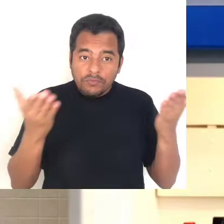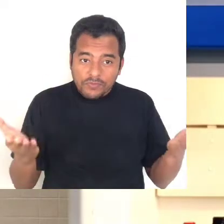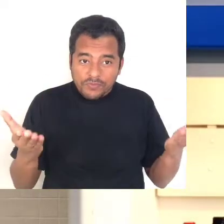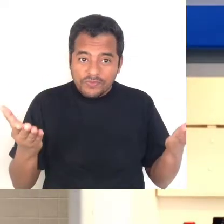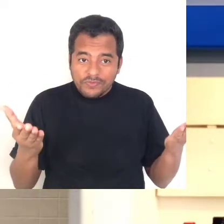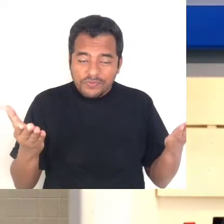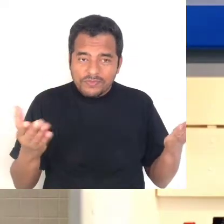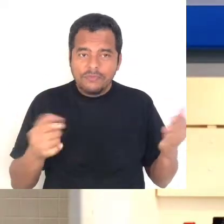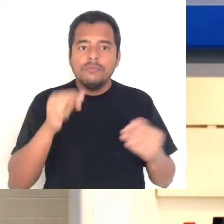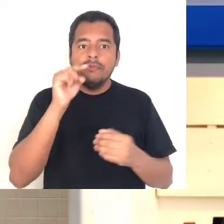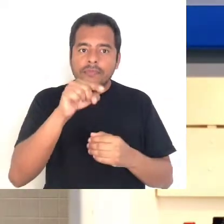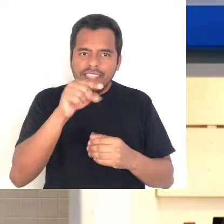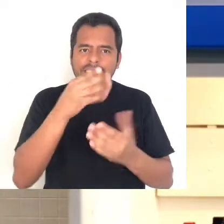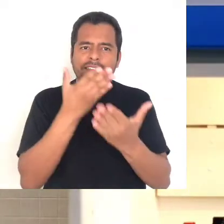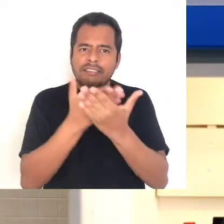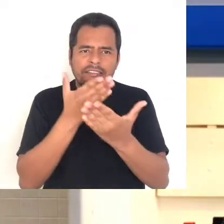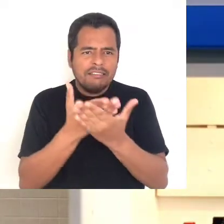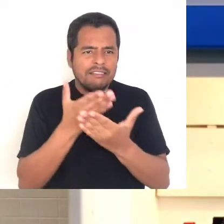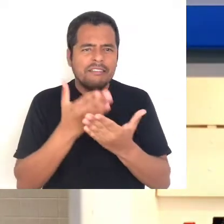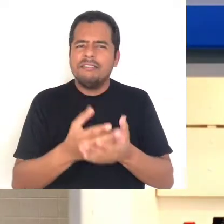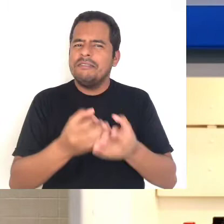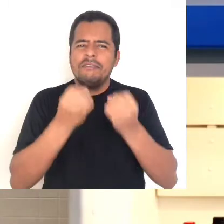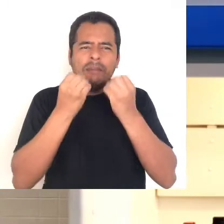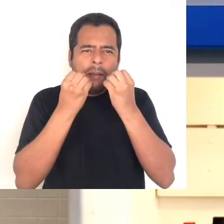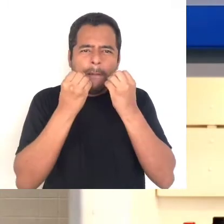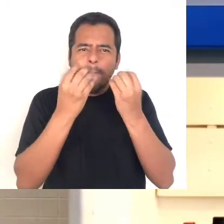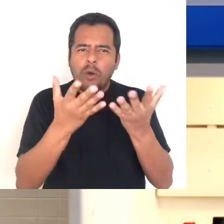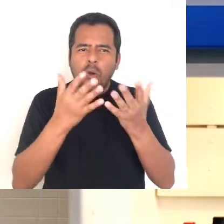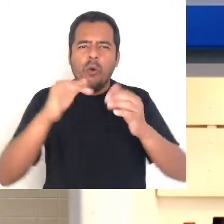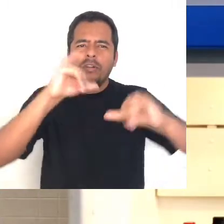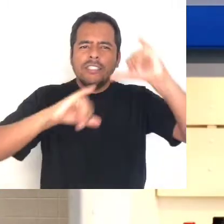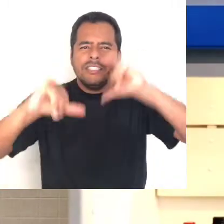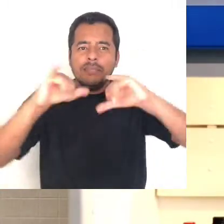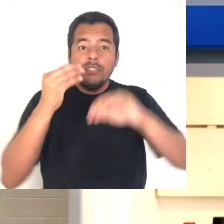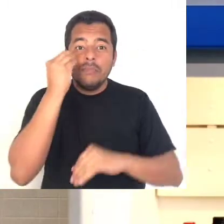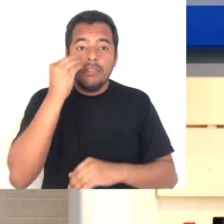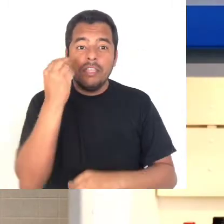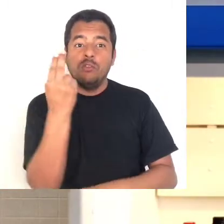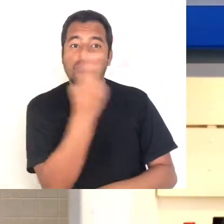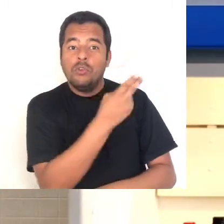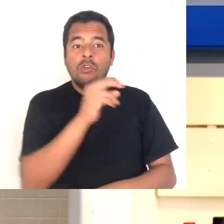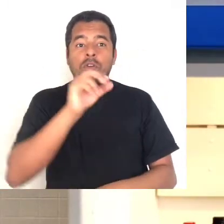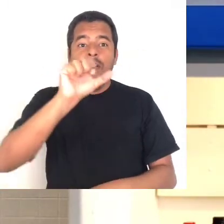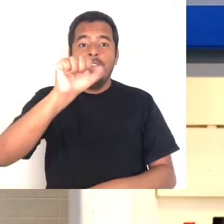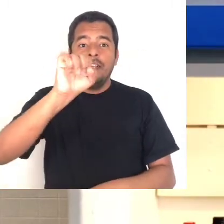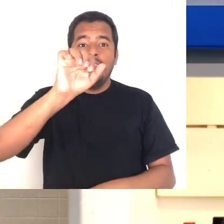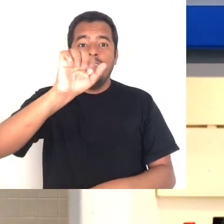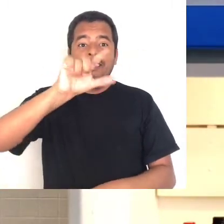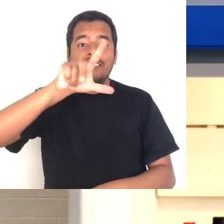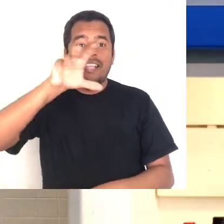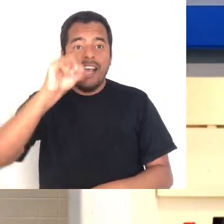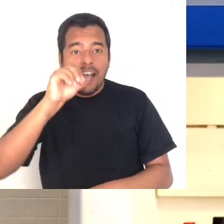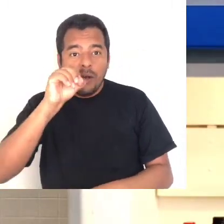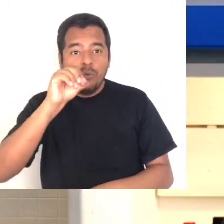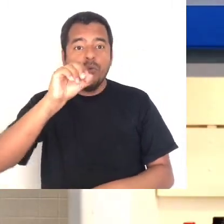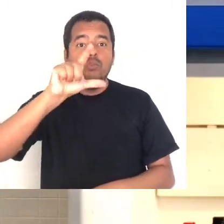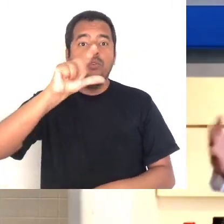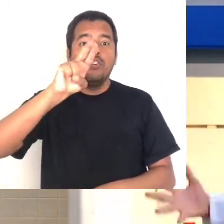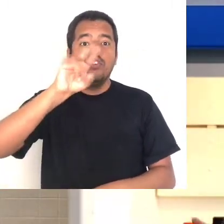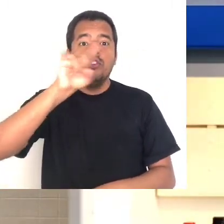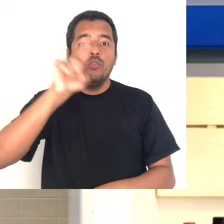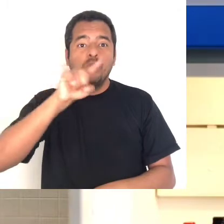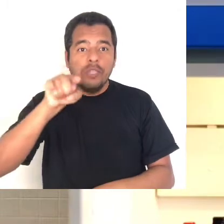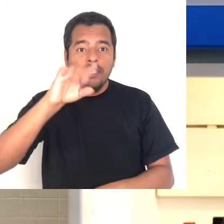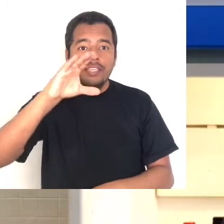Bem pessoal, sejam bem-vindos a mais essa aula top de Química Orgânica Experimental. Eu sou Saulo Luiz Capim, estarei aqui